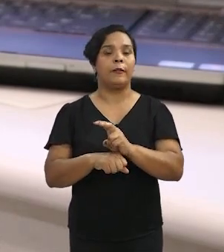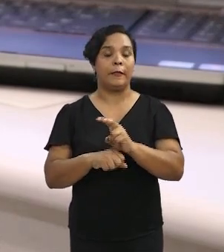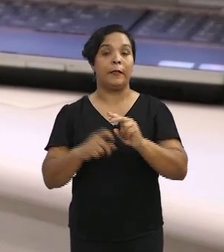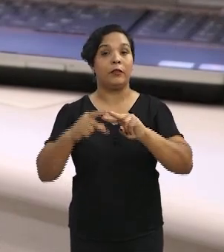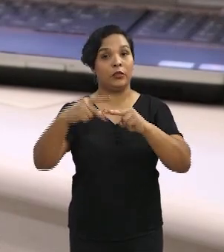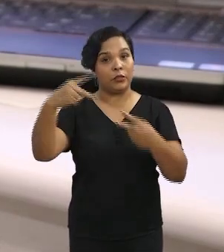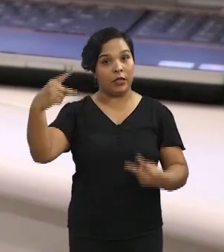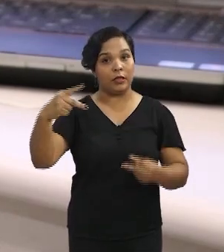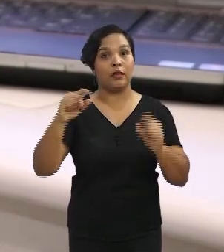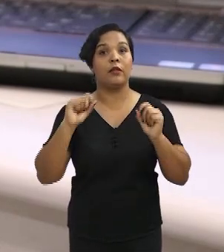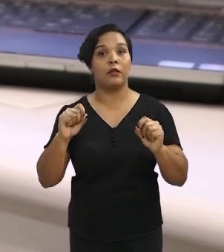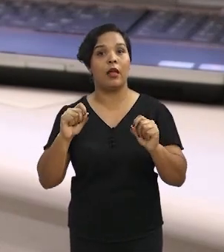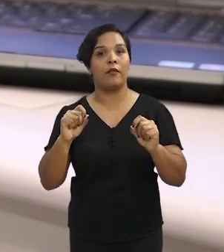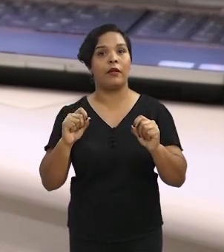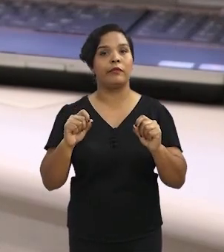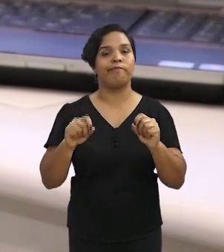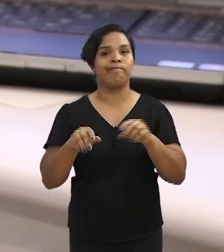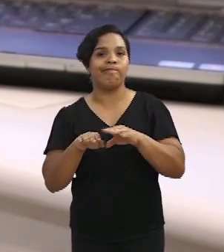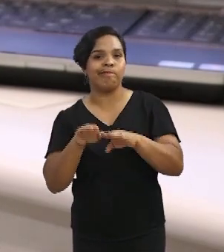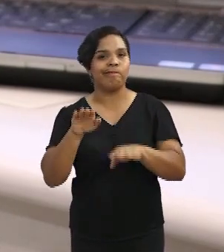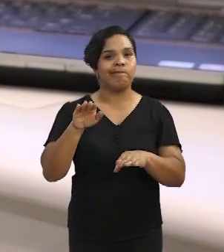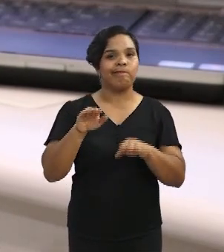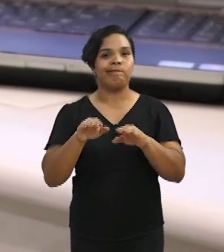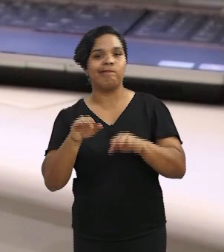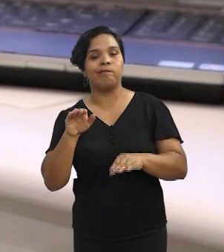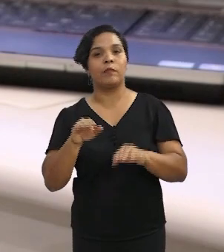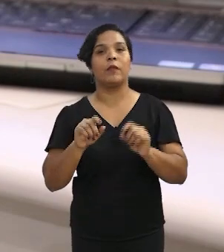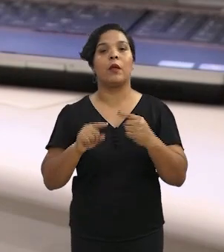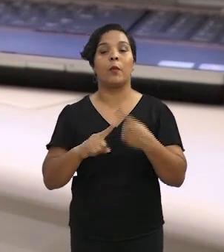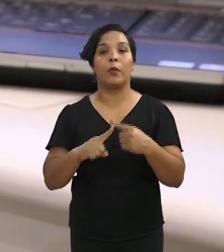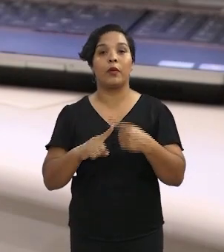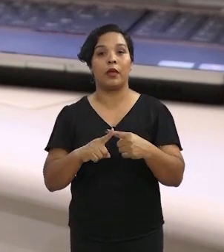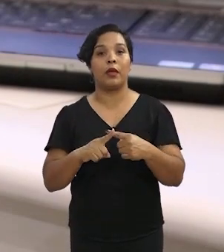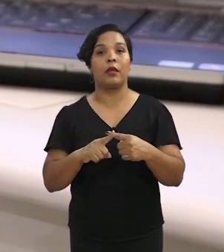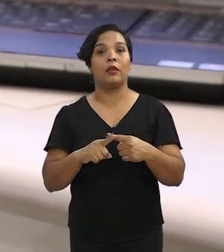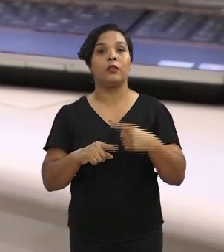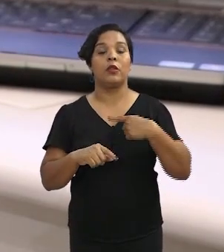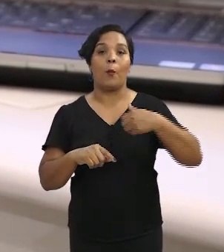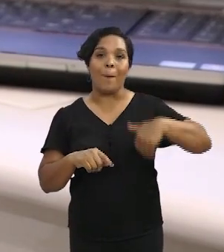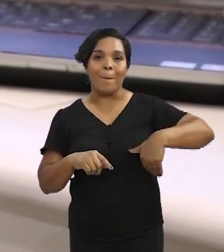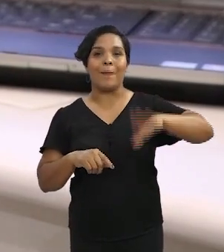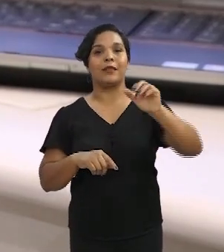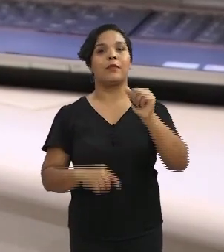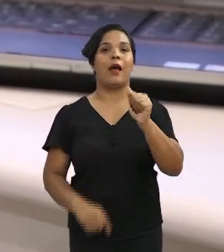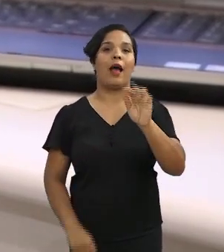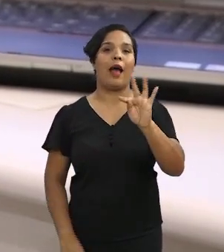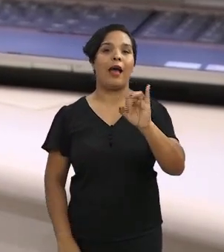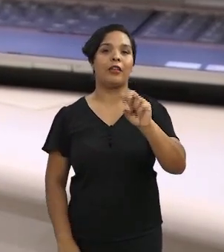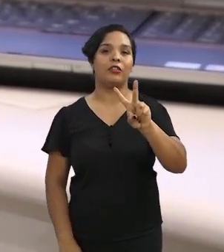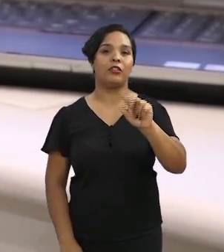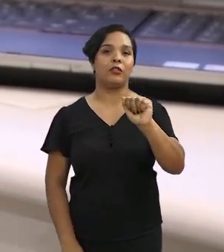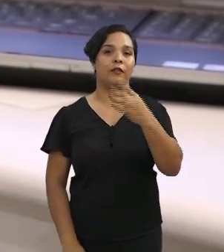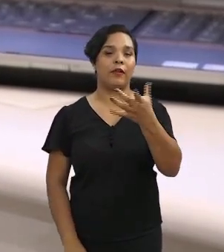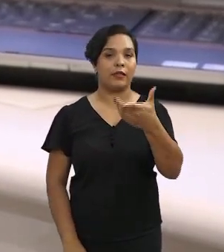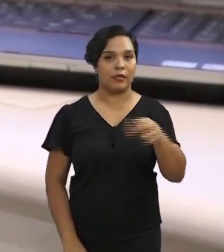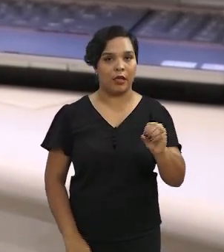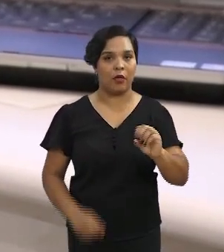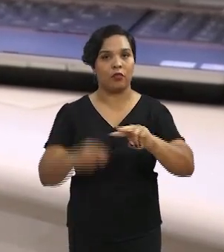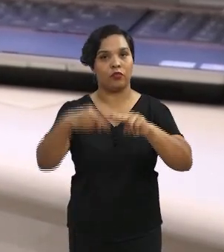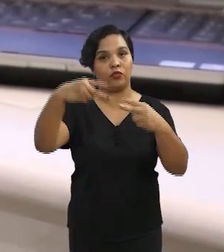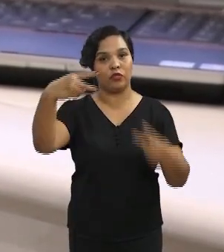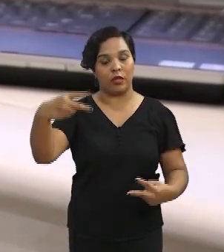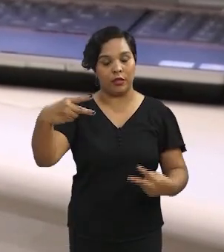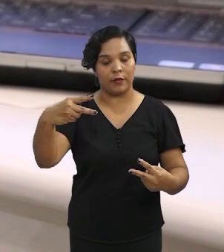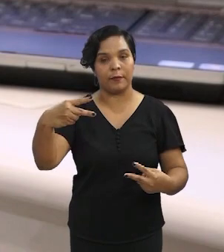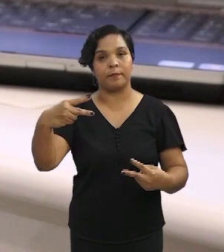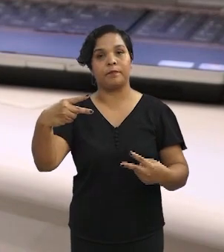expressão gênica, ele estava desregulado nesses pacientes, com uma superativação desse gene, né,